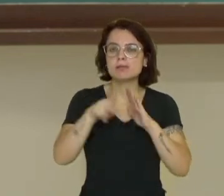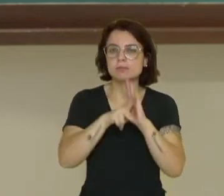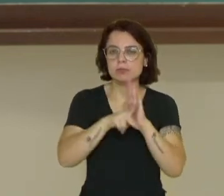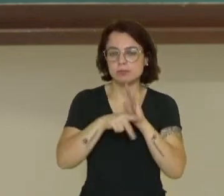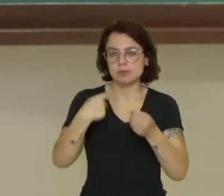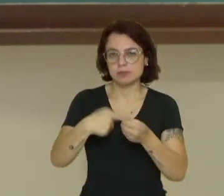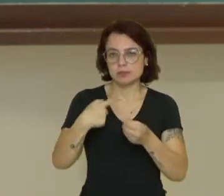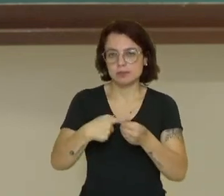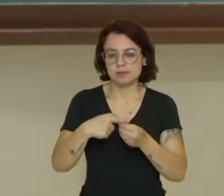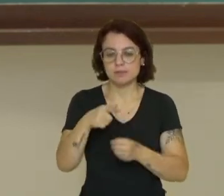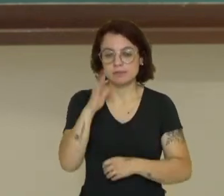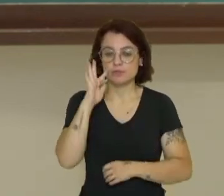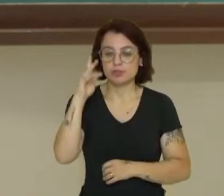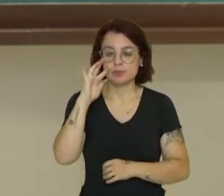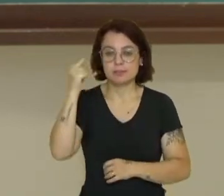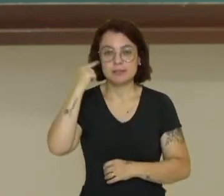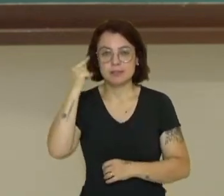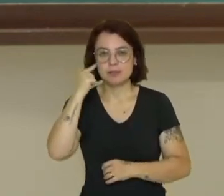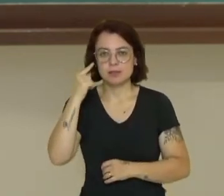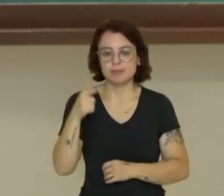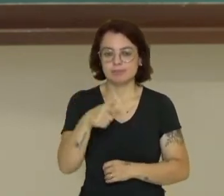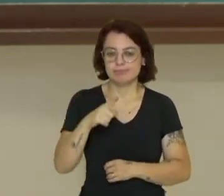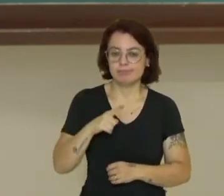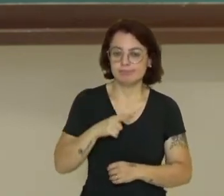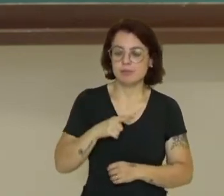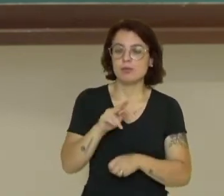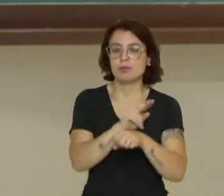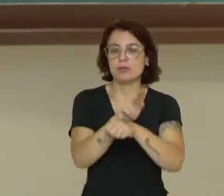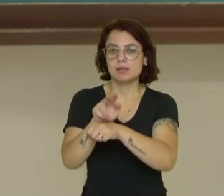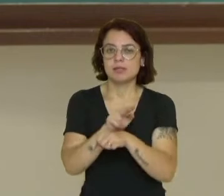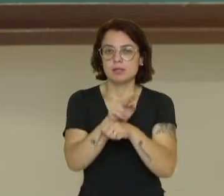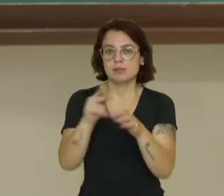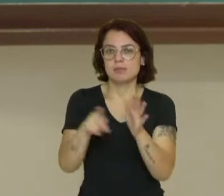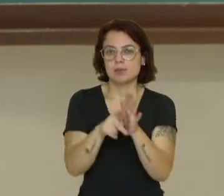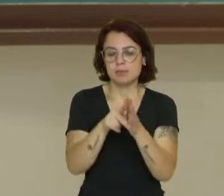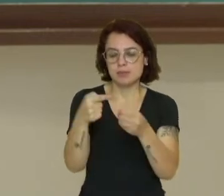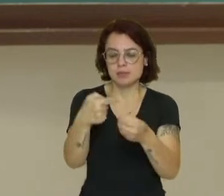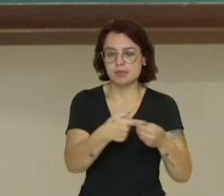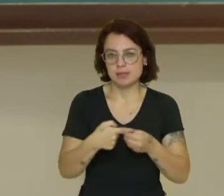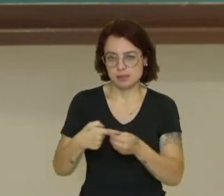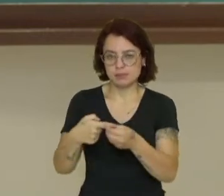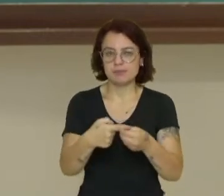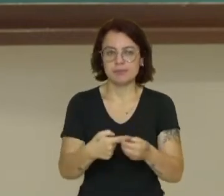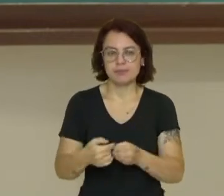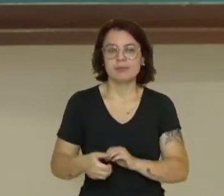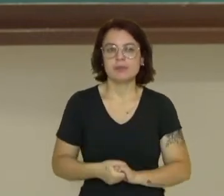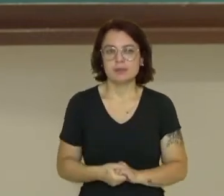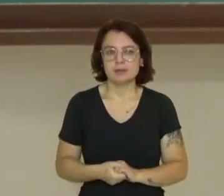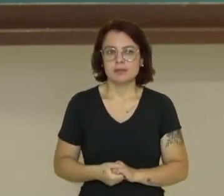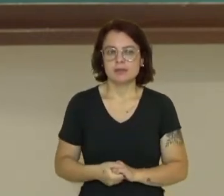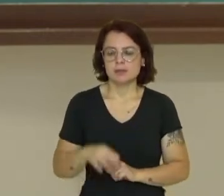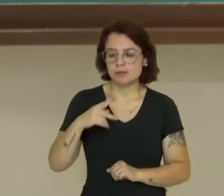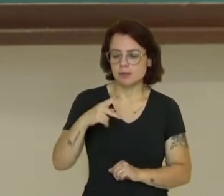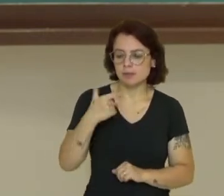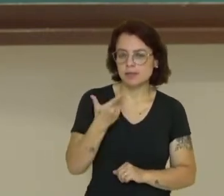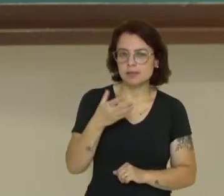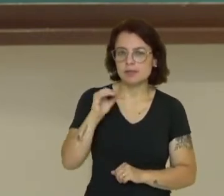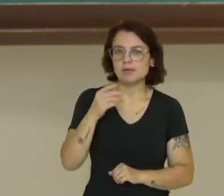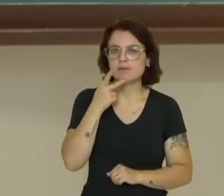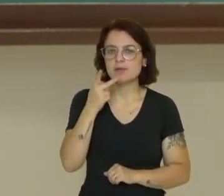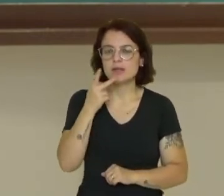pensadores. Esses vão ser designados a cuidar da cidade, né? Platão ele vai usar o termo